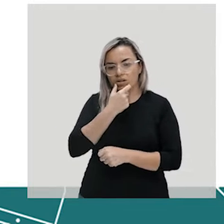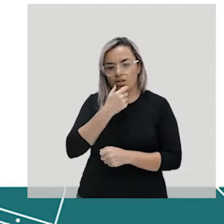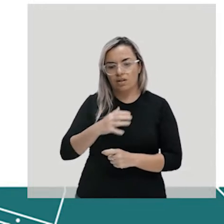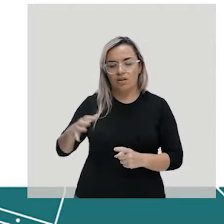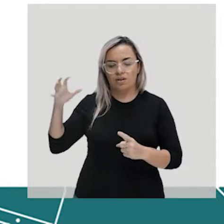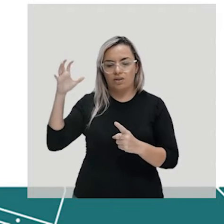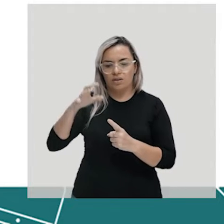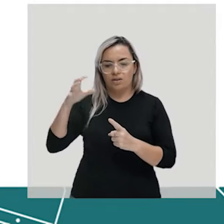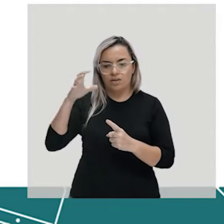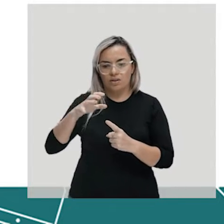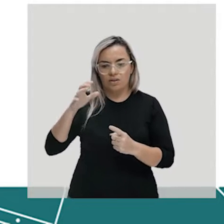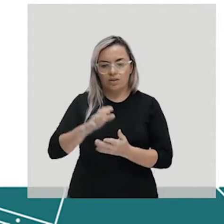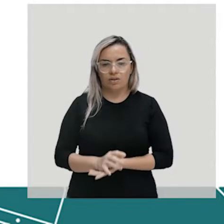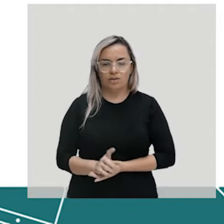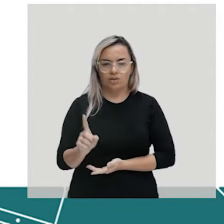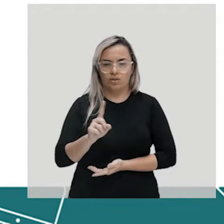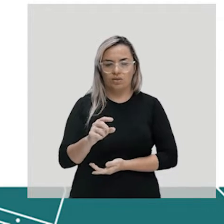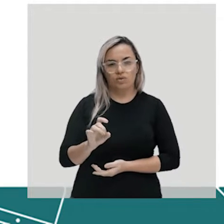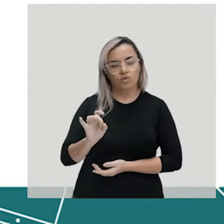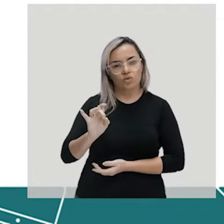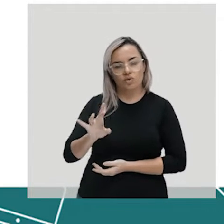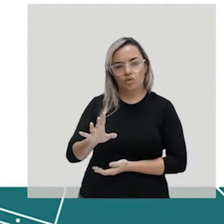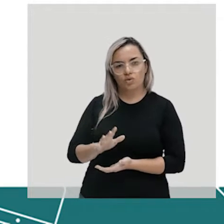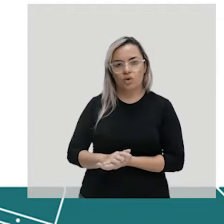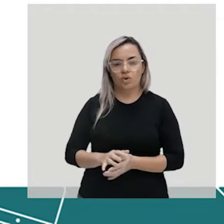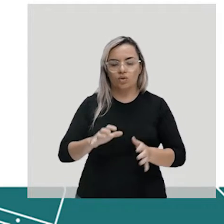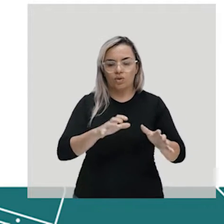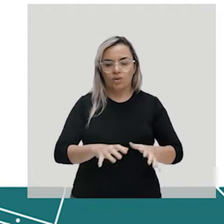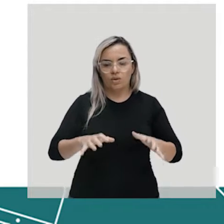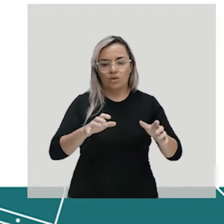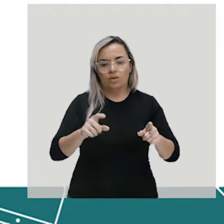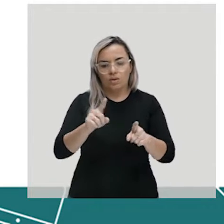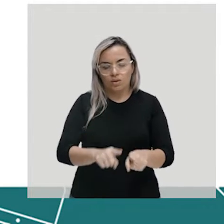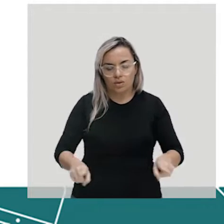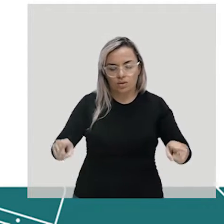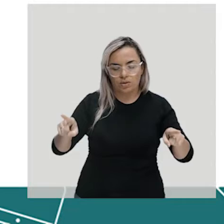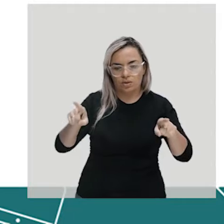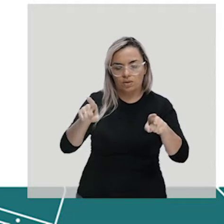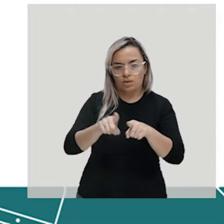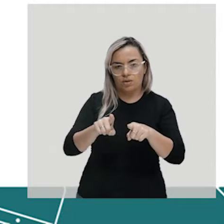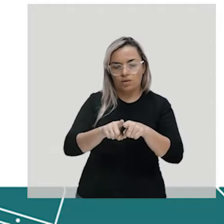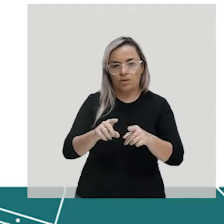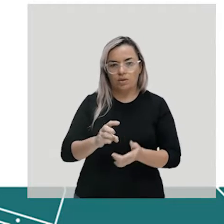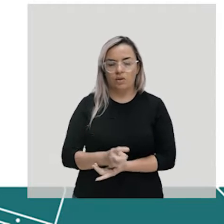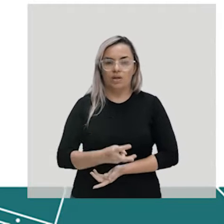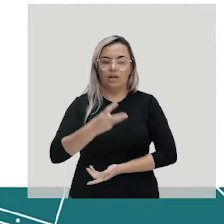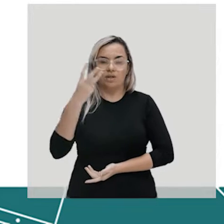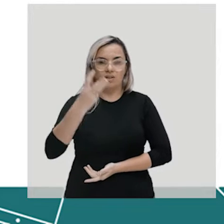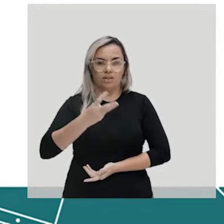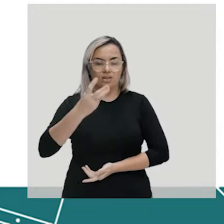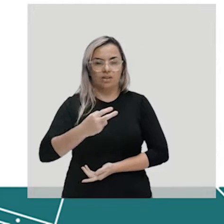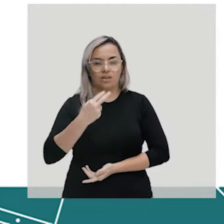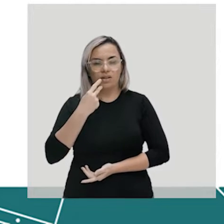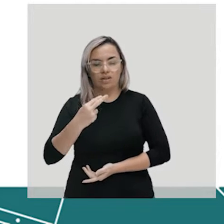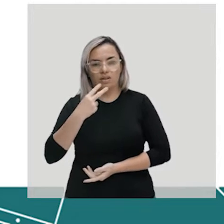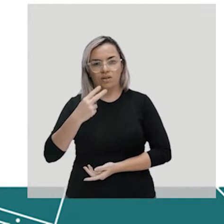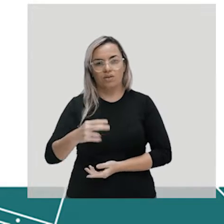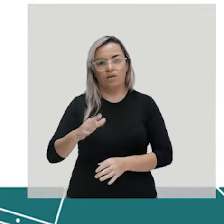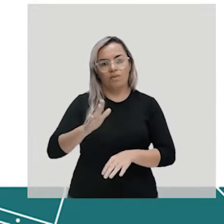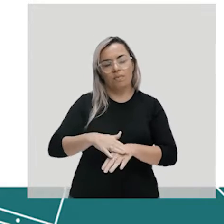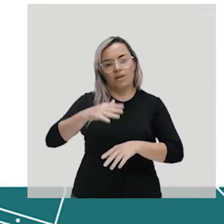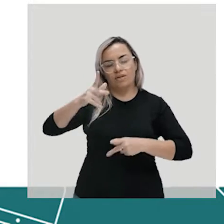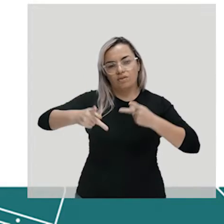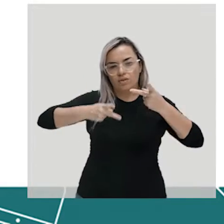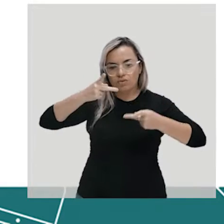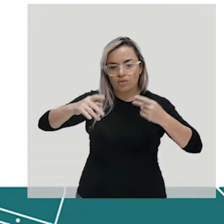ela não é apenas dominante no Reino Unido mas é também a terceira língua mais falada Tá